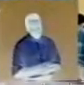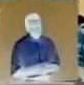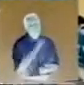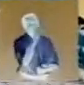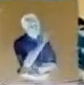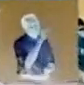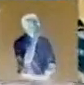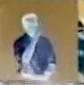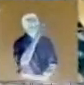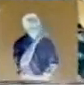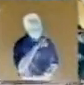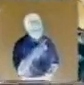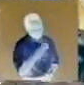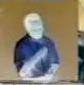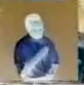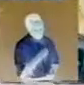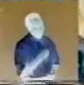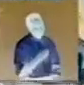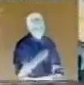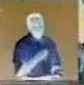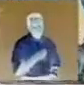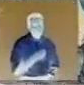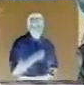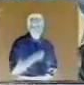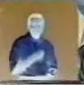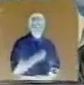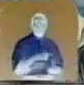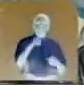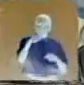pecador. Talvez, meu irmão, essa seja a grande máscara